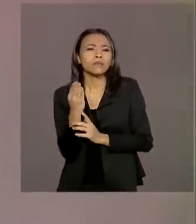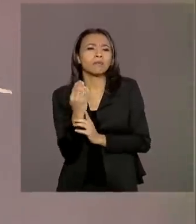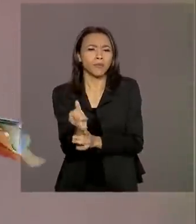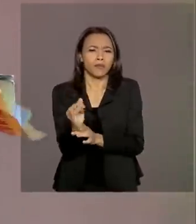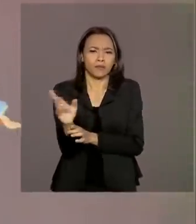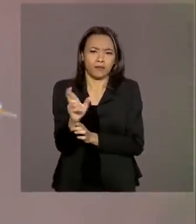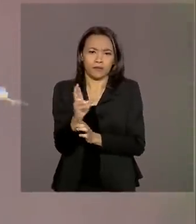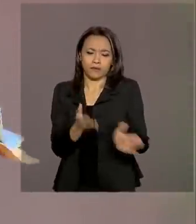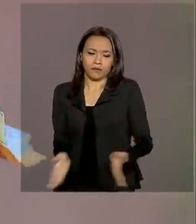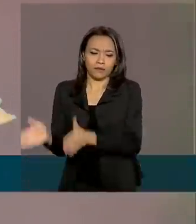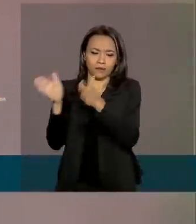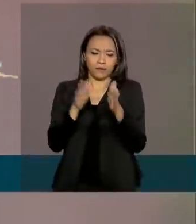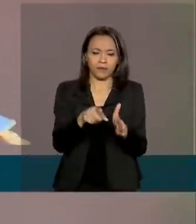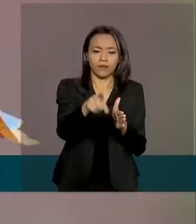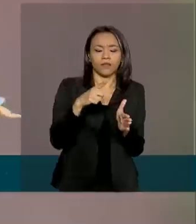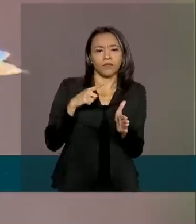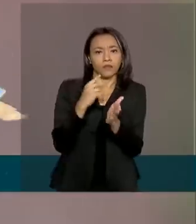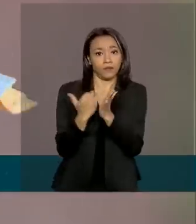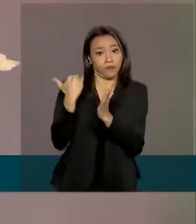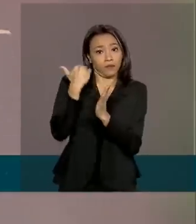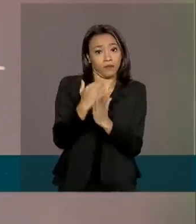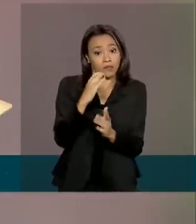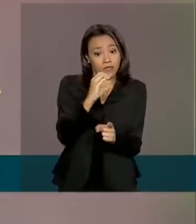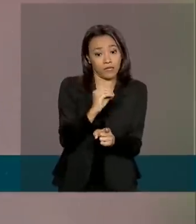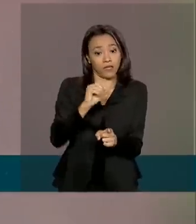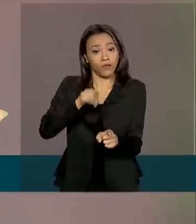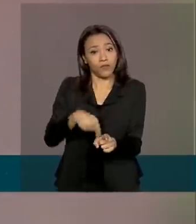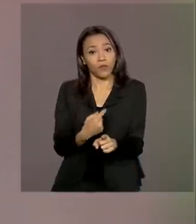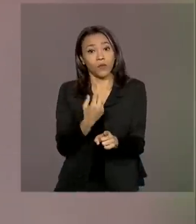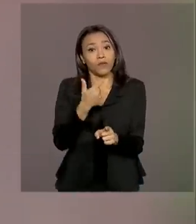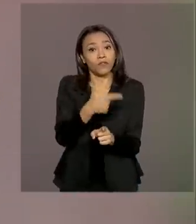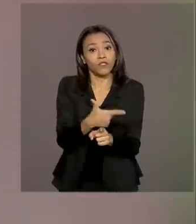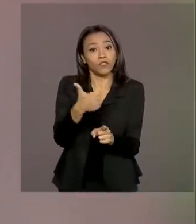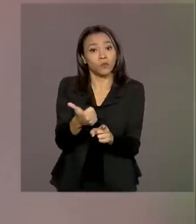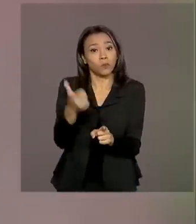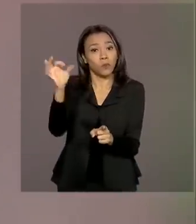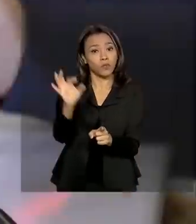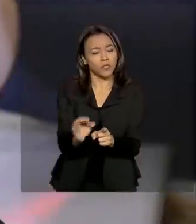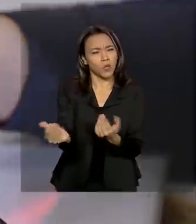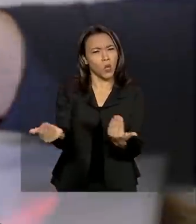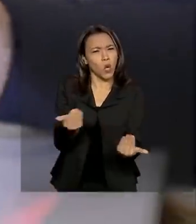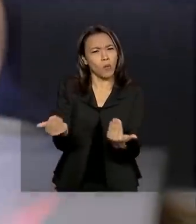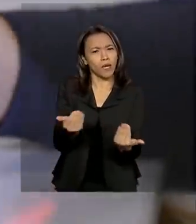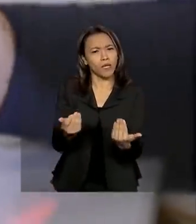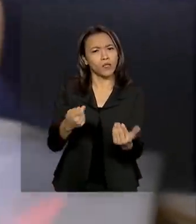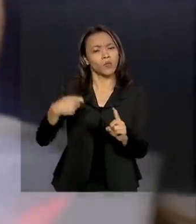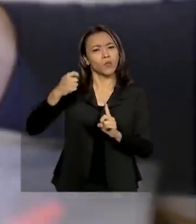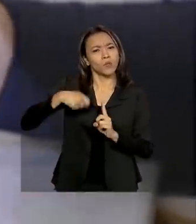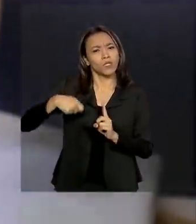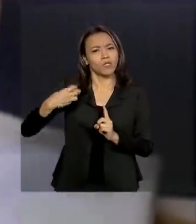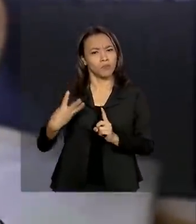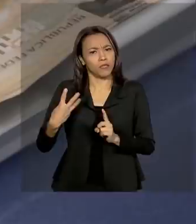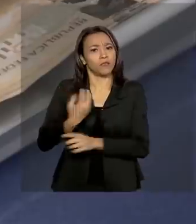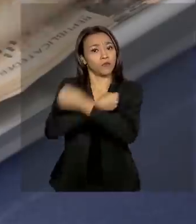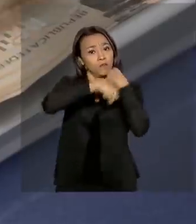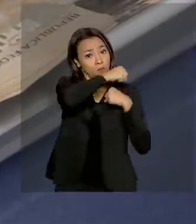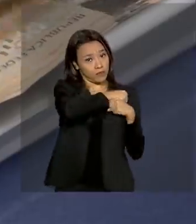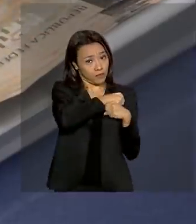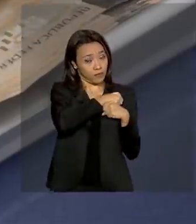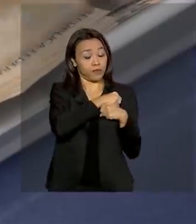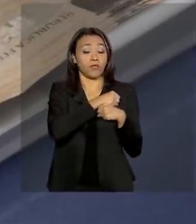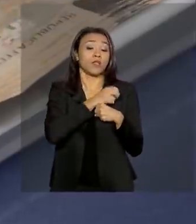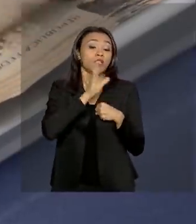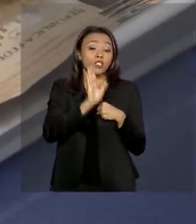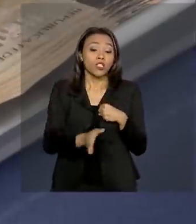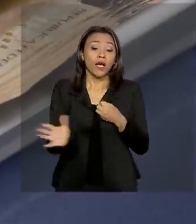O valor mostra um aumento real de 0,21% em comparação com o primeiro trimestre do ano passado. Já a